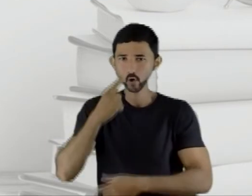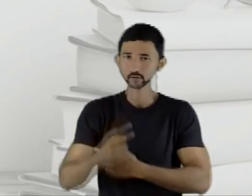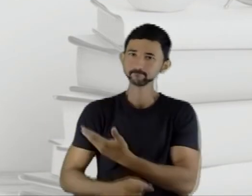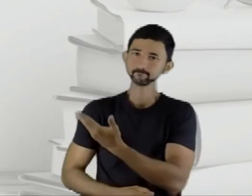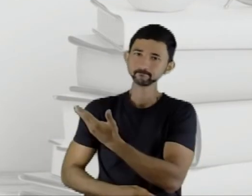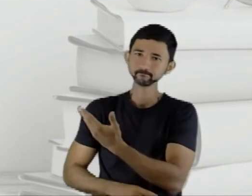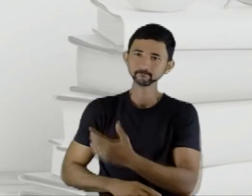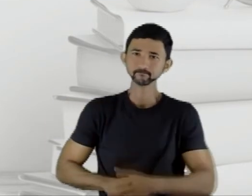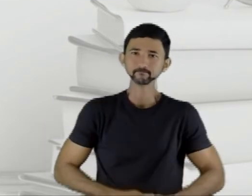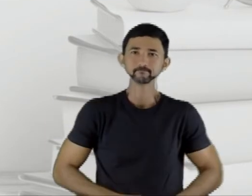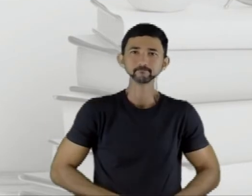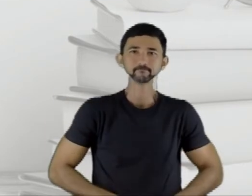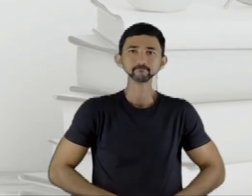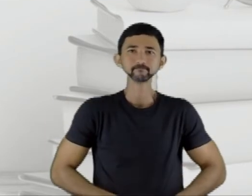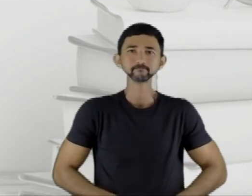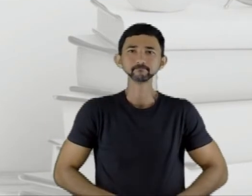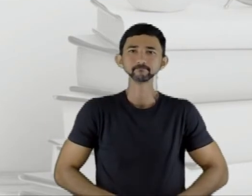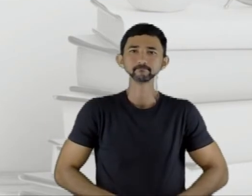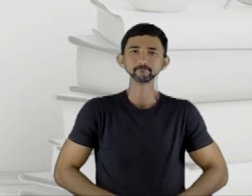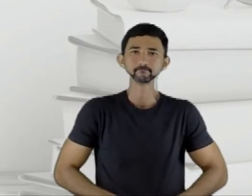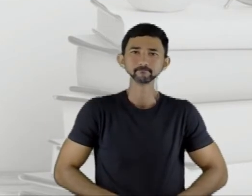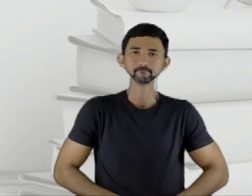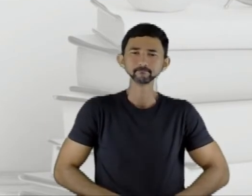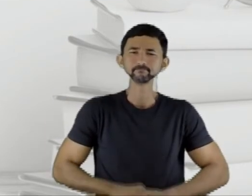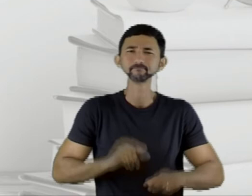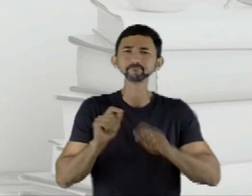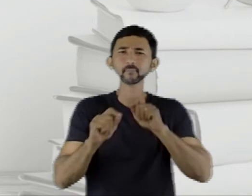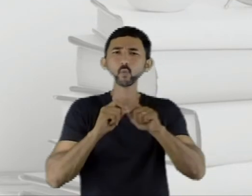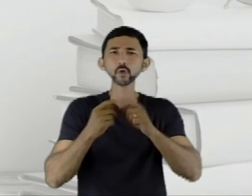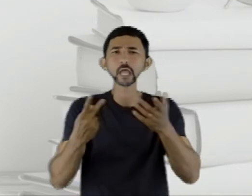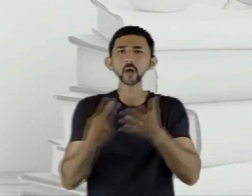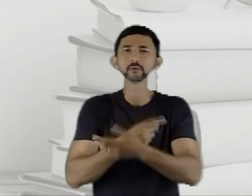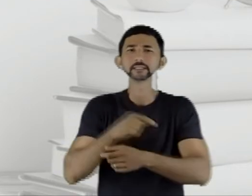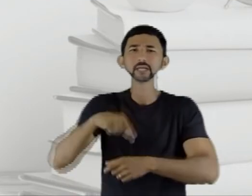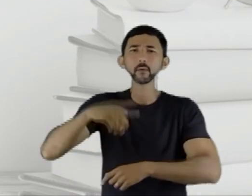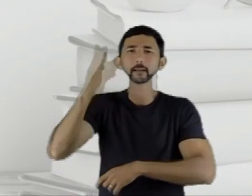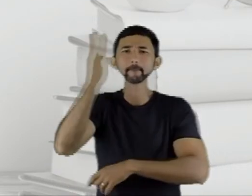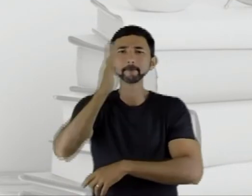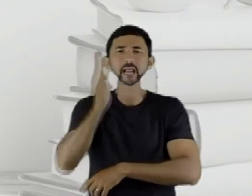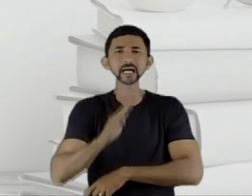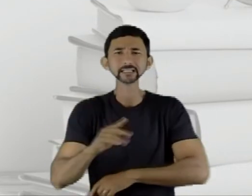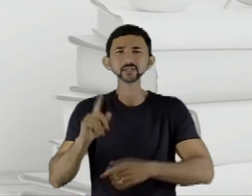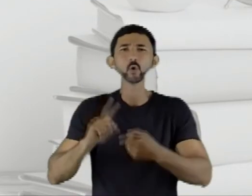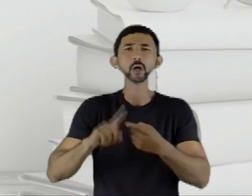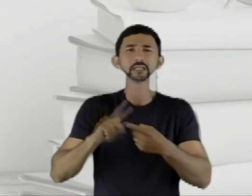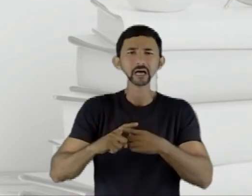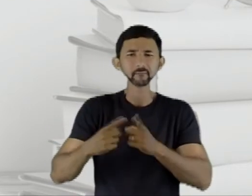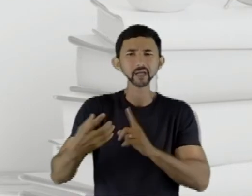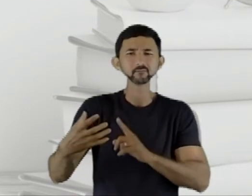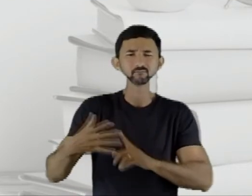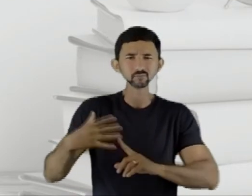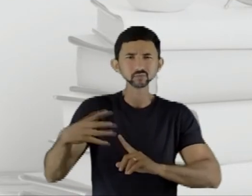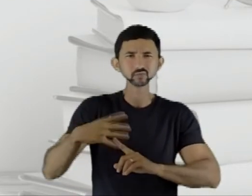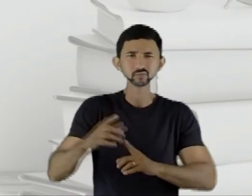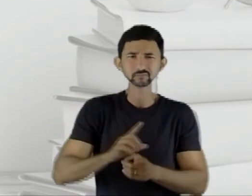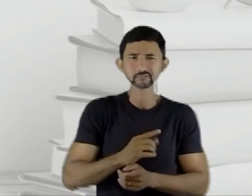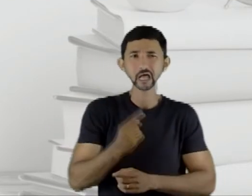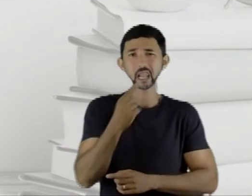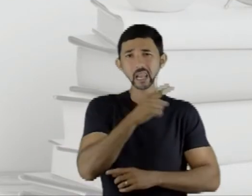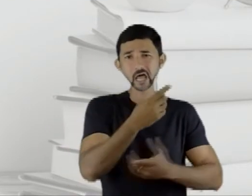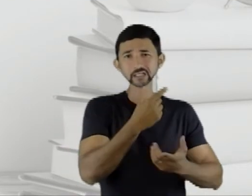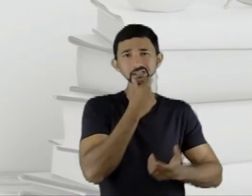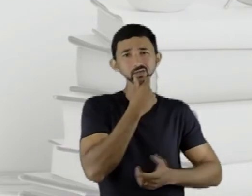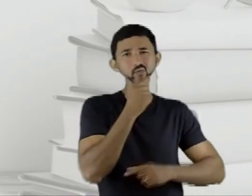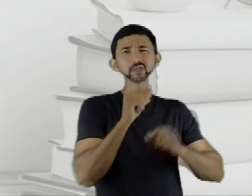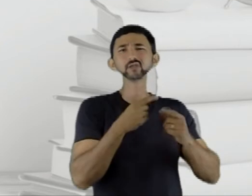aconteceu, gente? O que aconteceu para que o Brasil também fosse afetado? Já que foi lá nos Estados